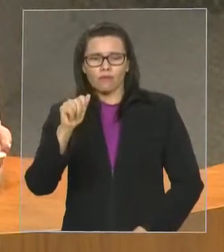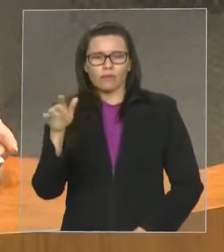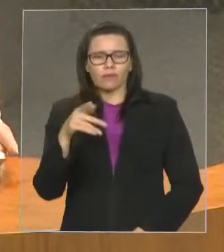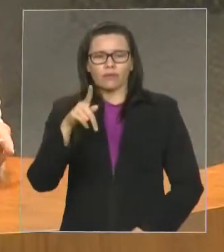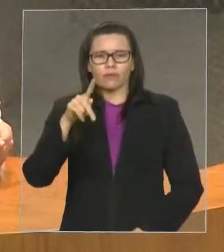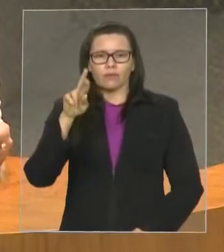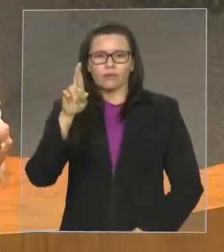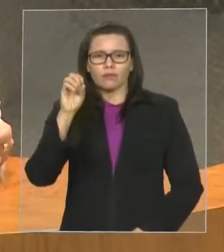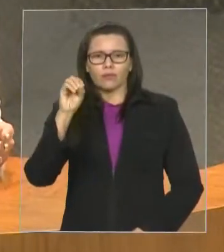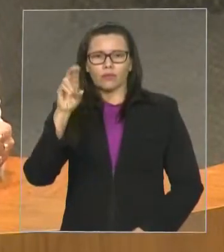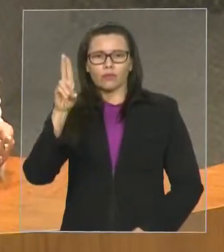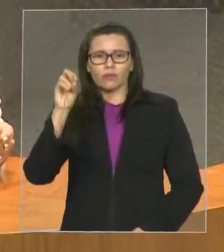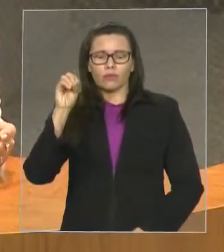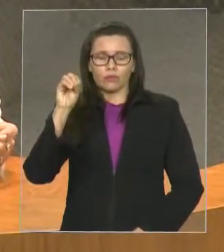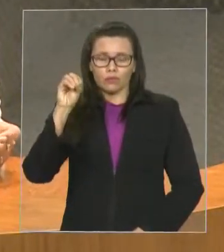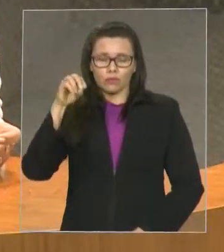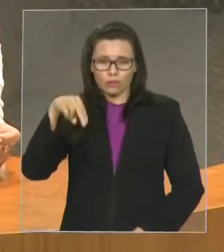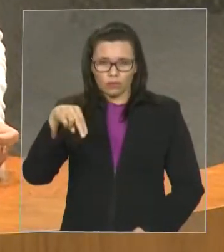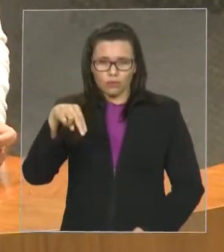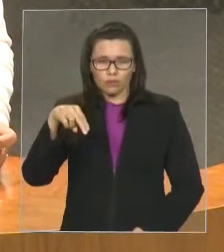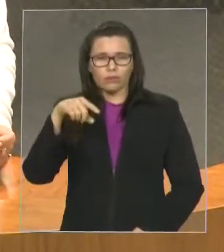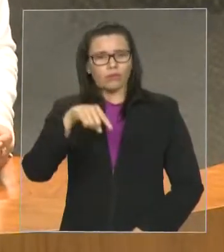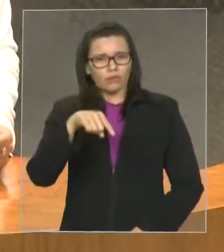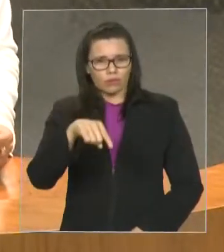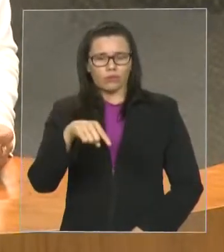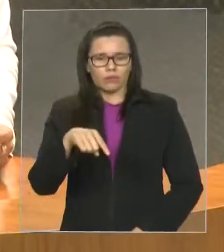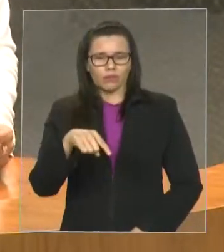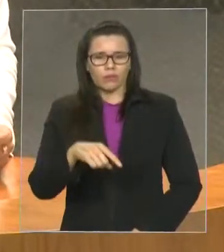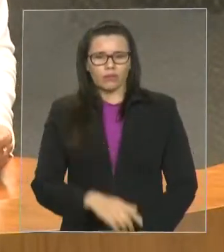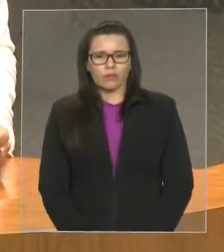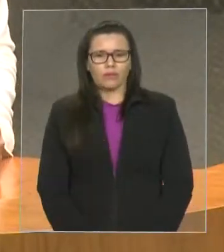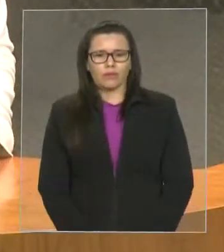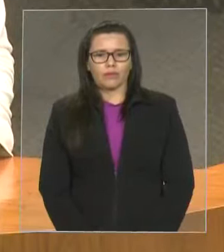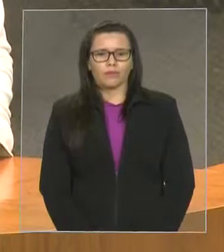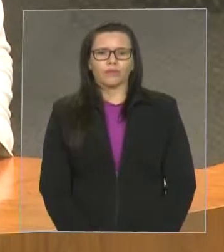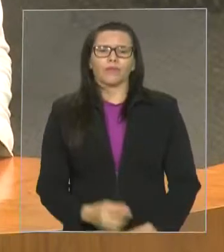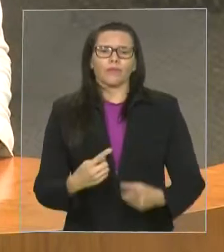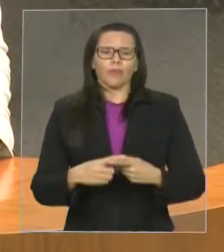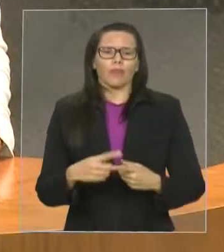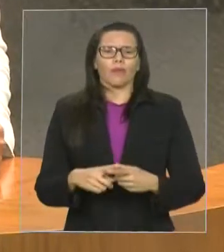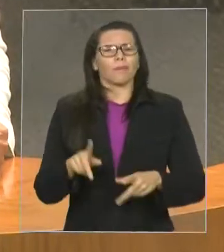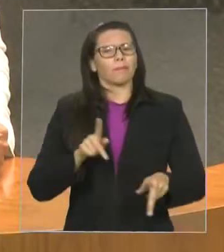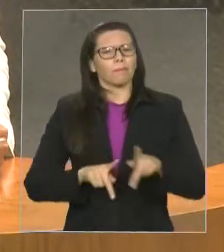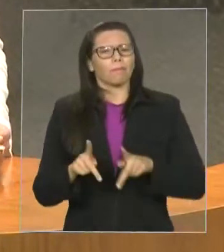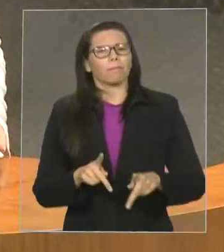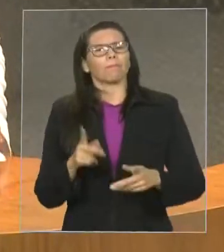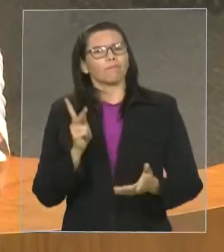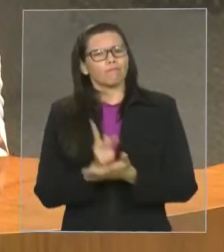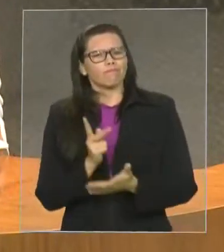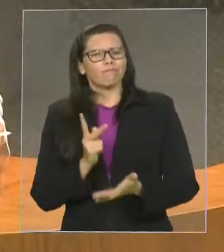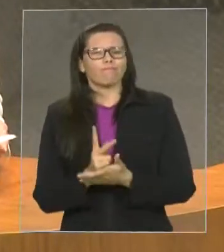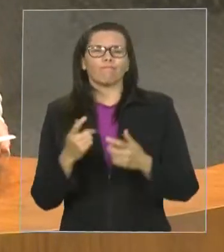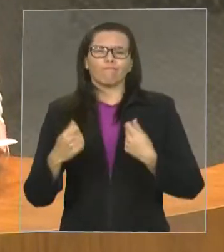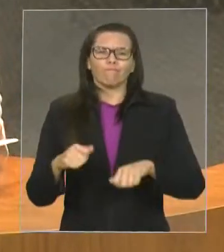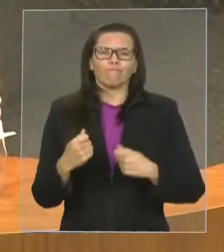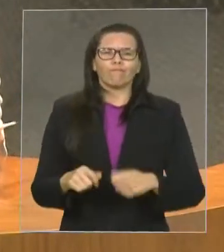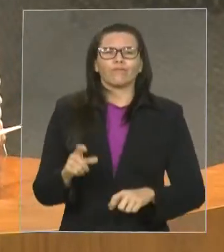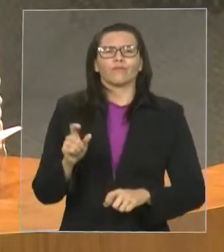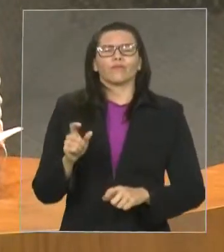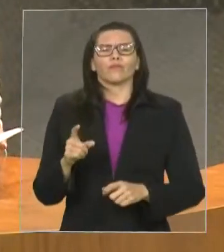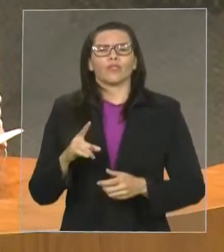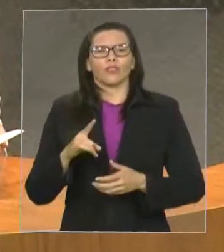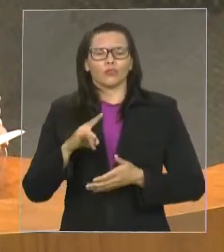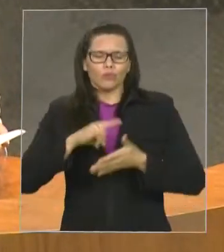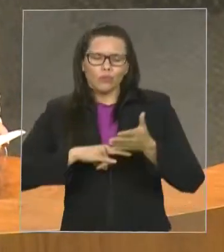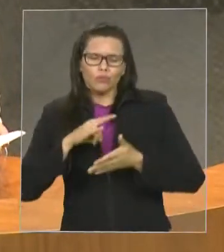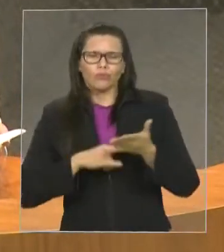participação da população é a procura por fazer a documentação. Quero